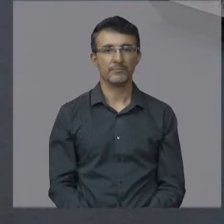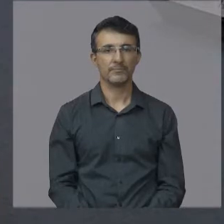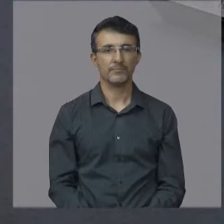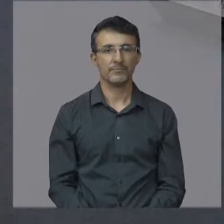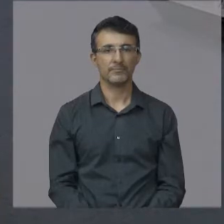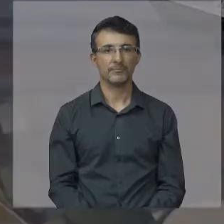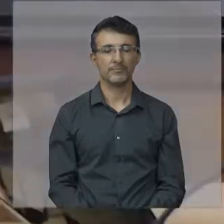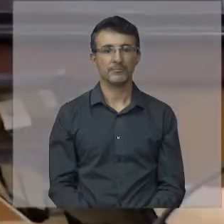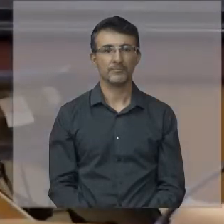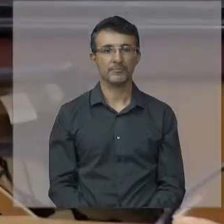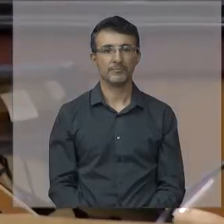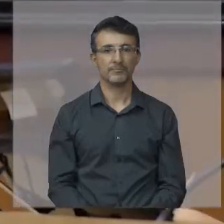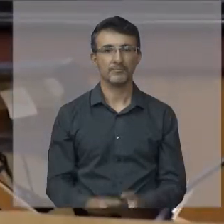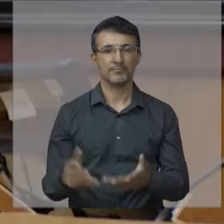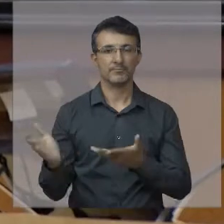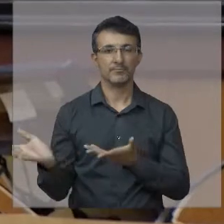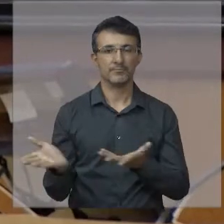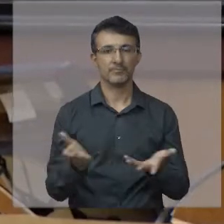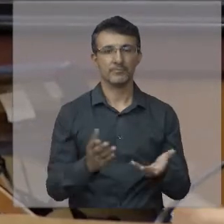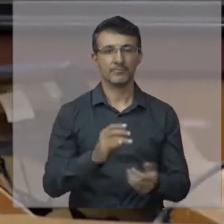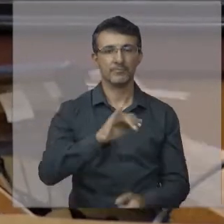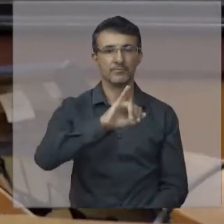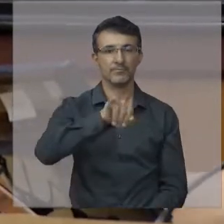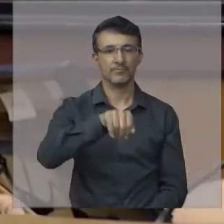Próximo, Júnior da Farmácia.